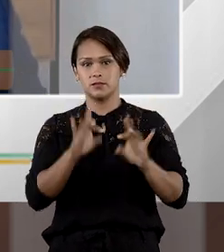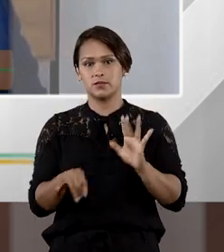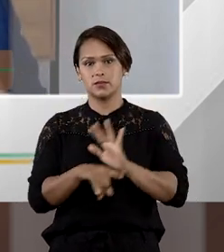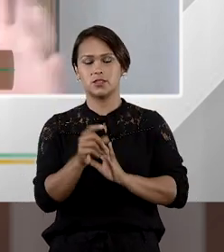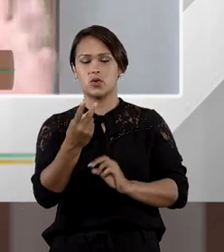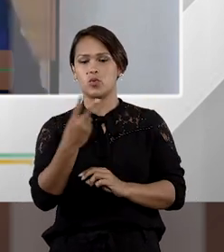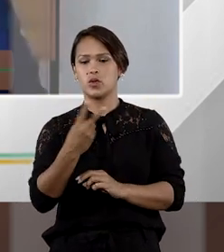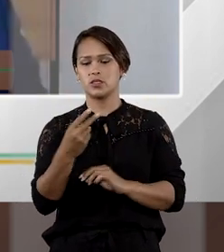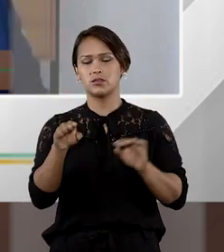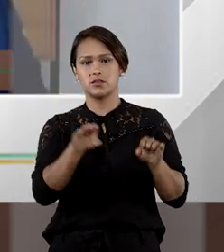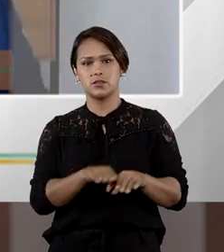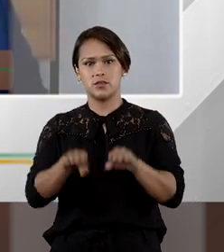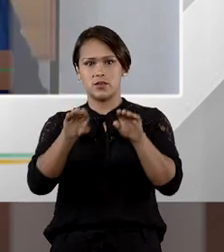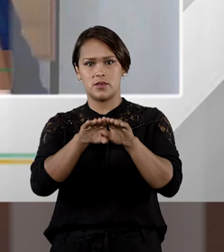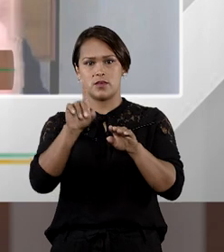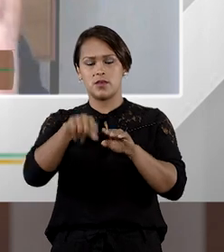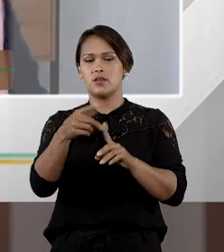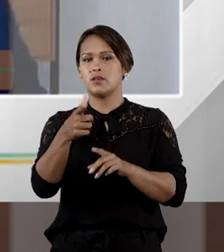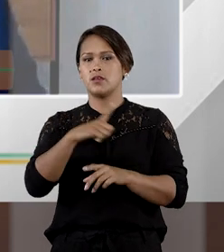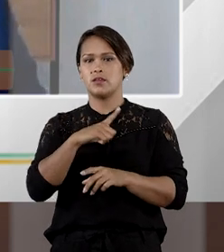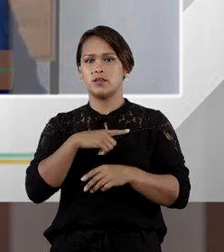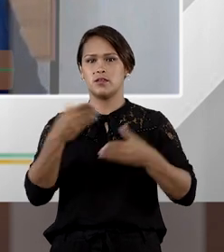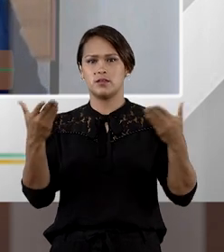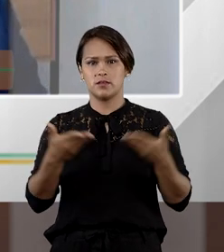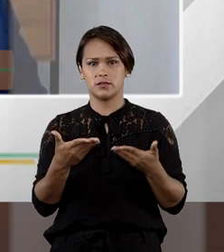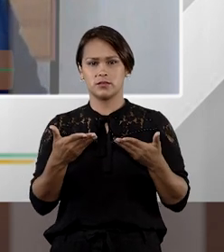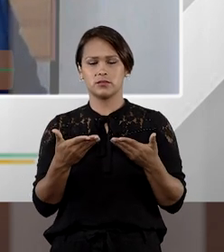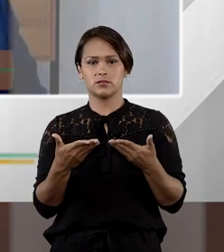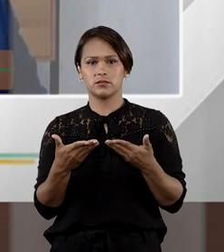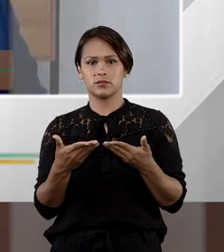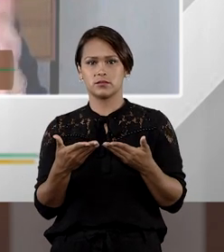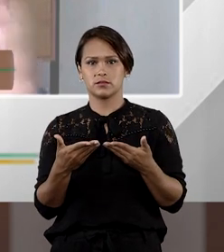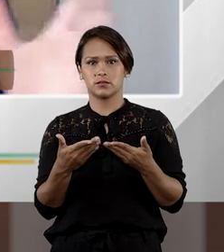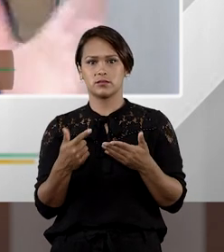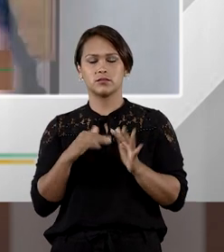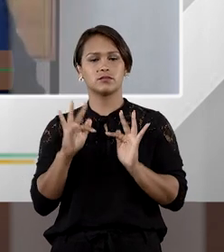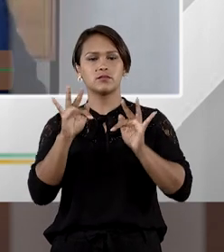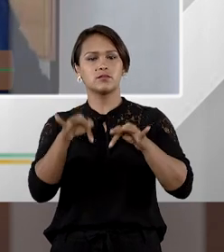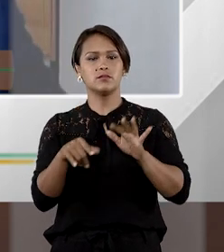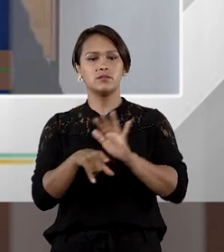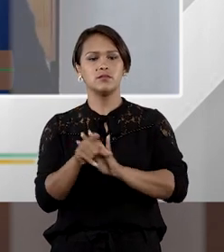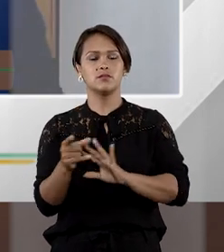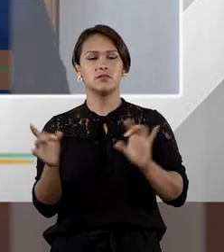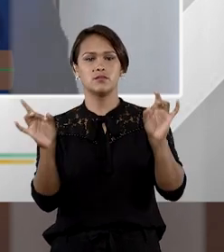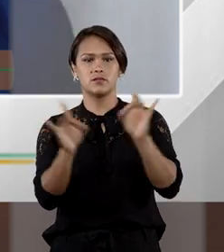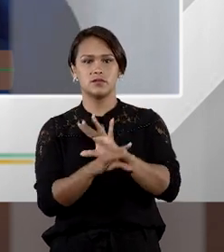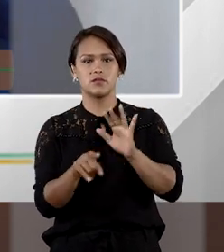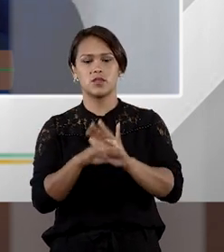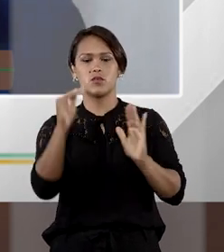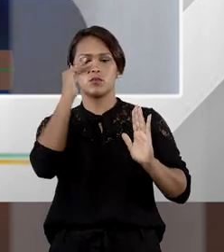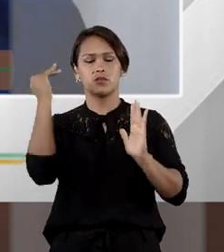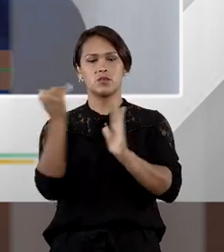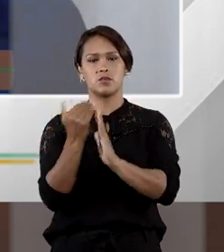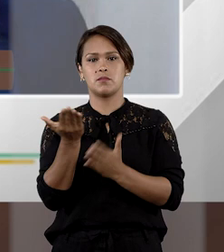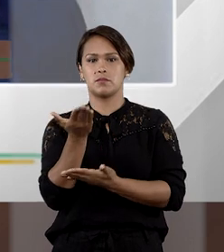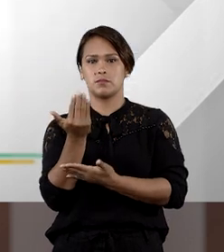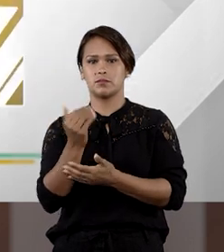são esses os parâmetros que temos aí para o fim, a extinção da obrigação